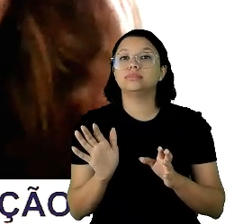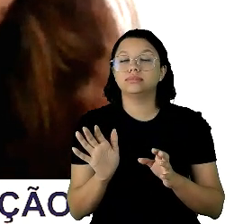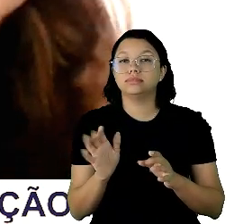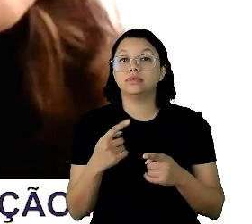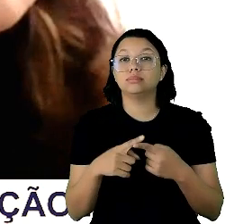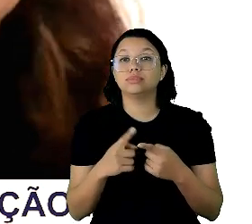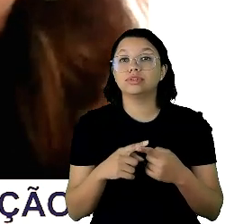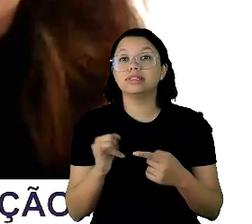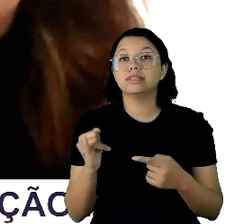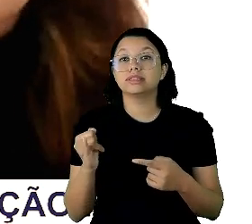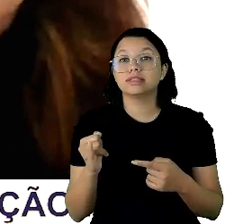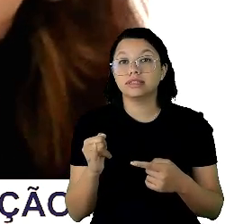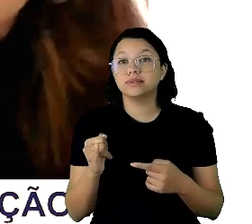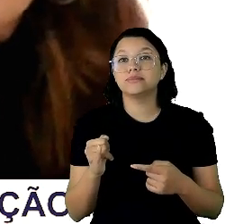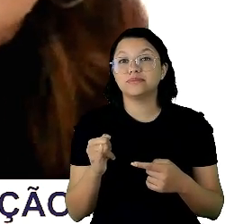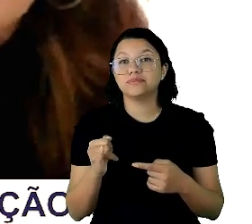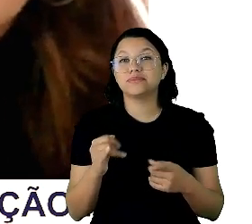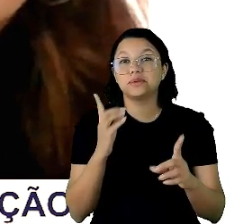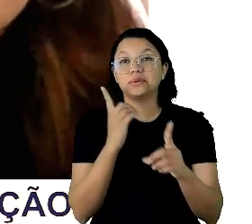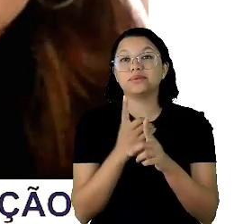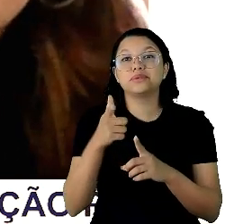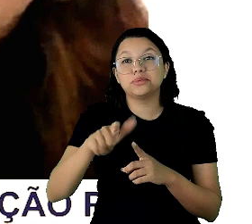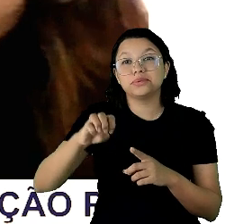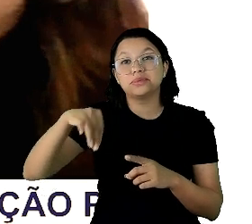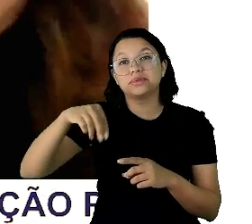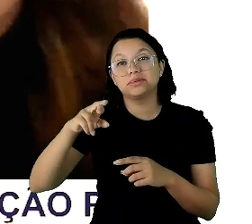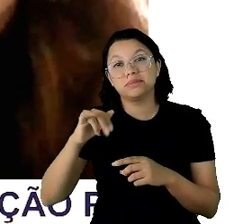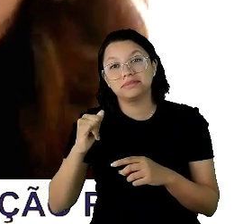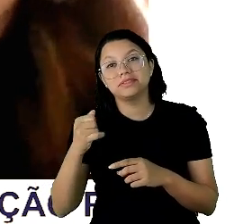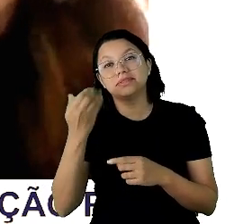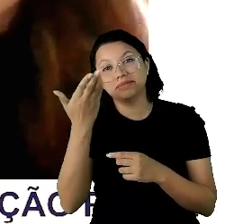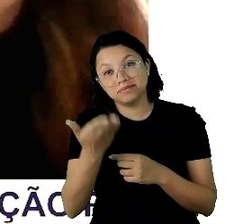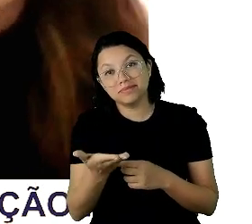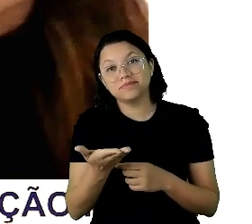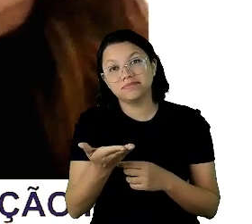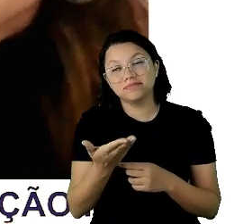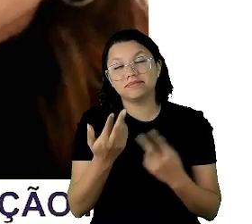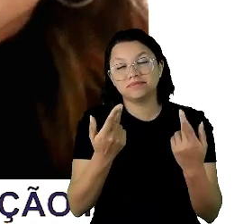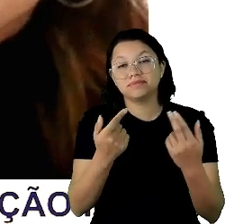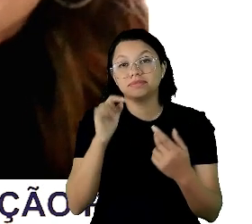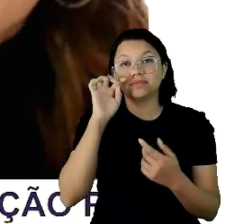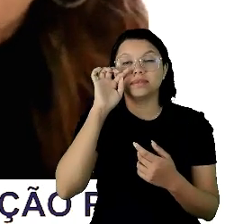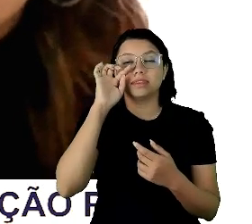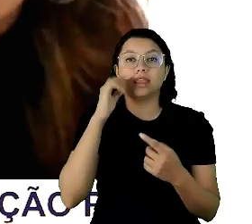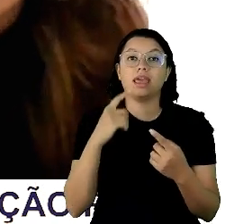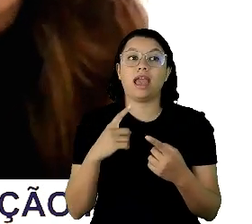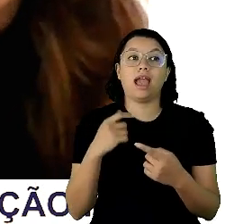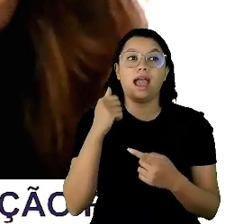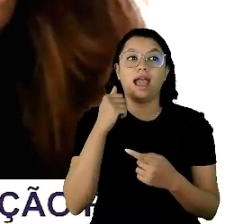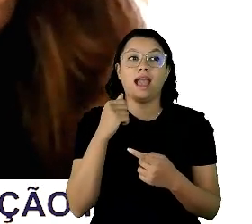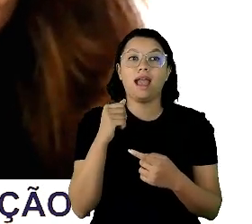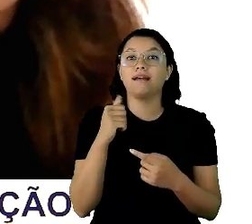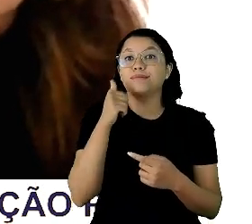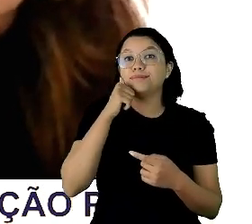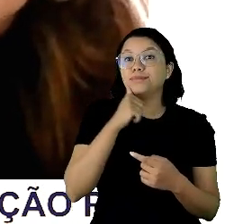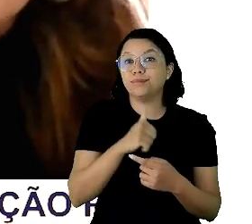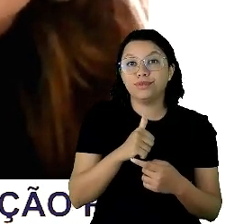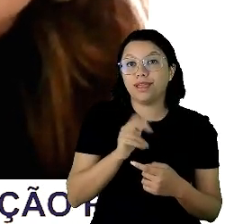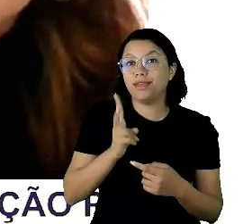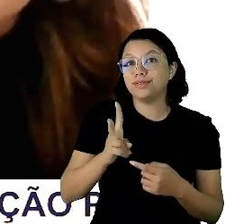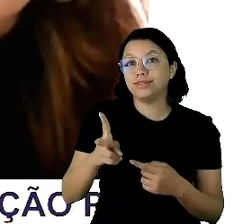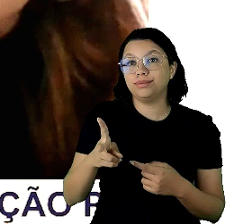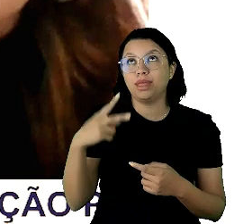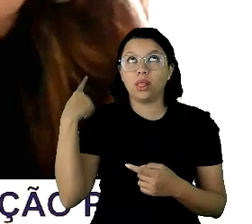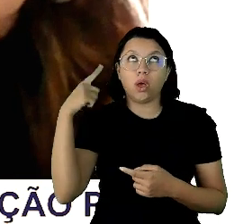pela frente. Outra louca, porque a mulher é sempre louca quando é incisiva. E a gente